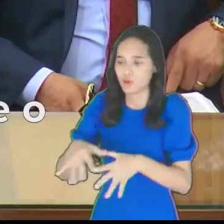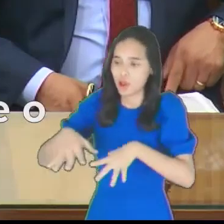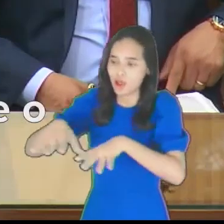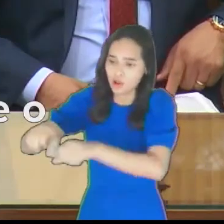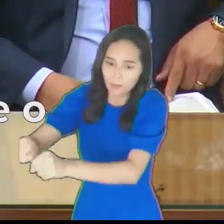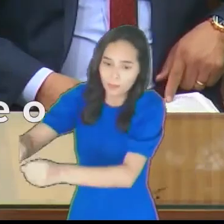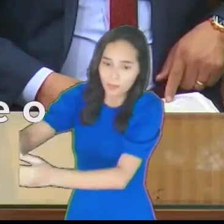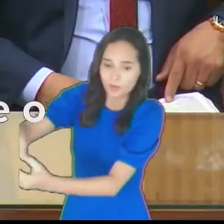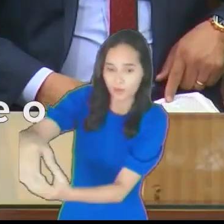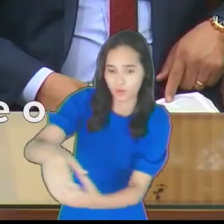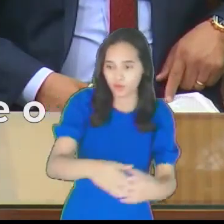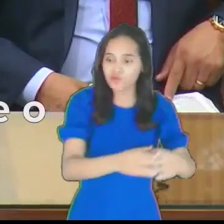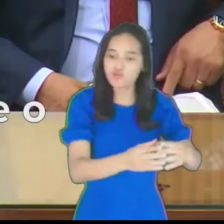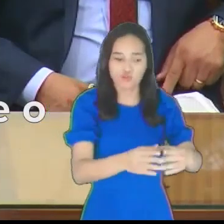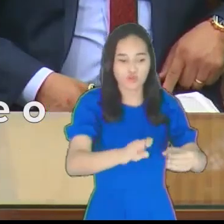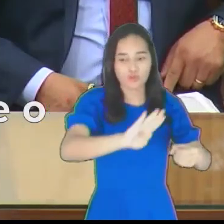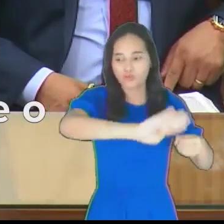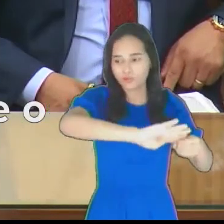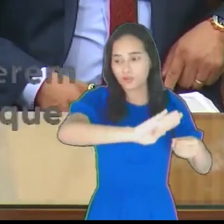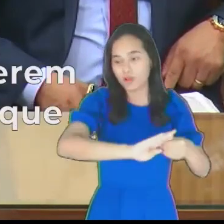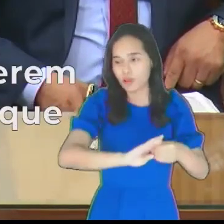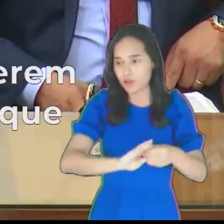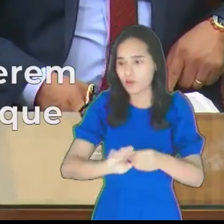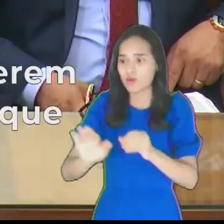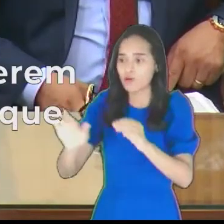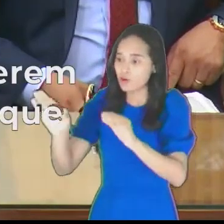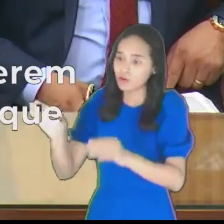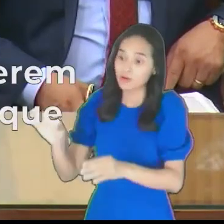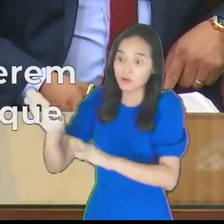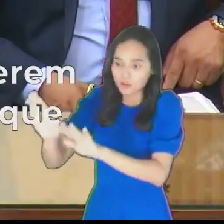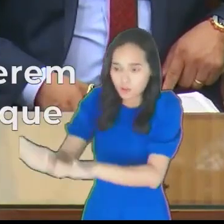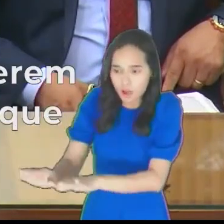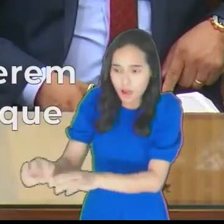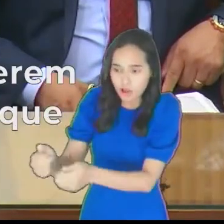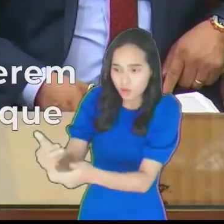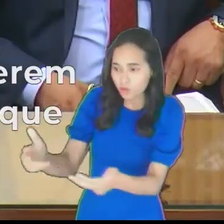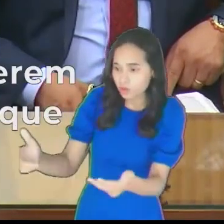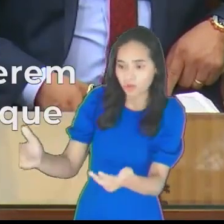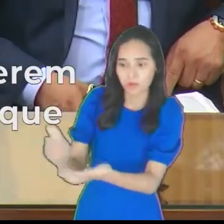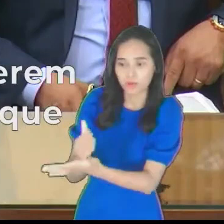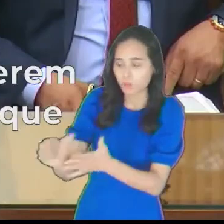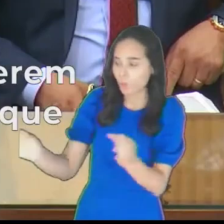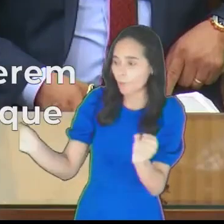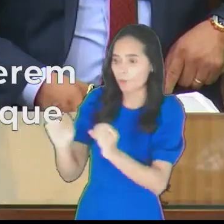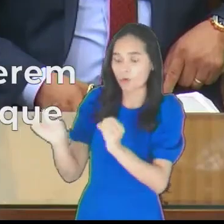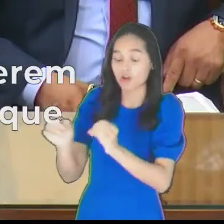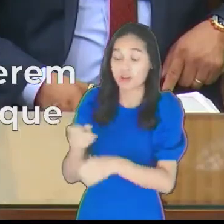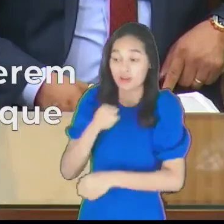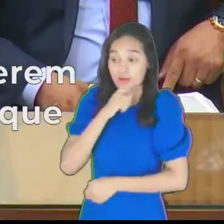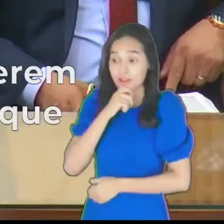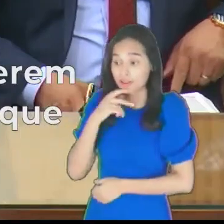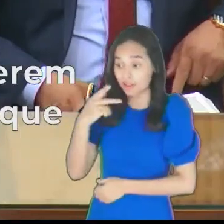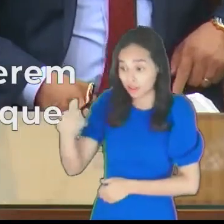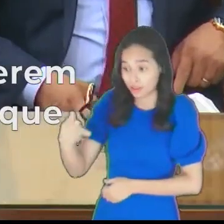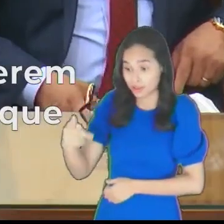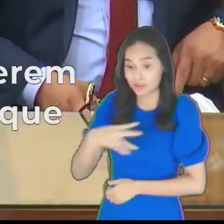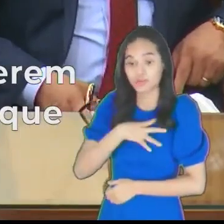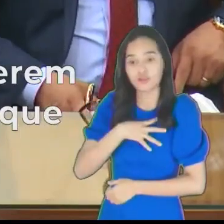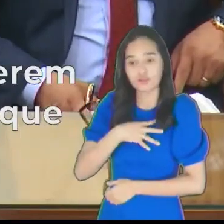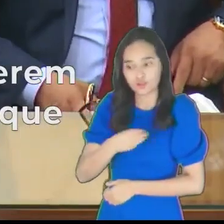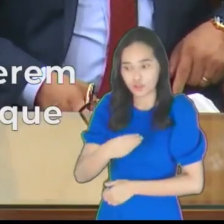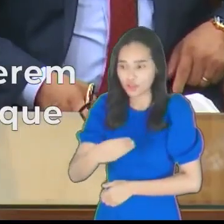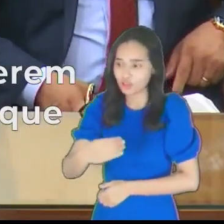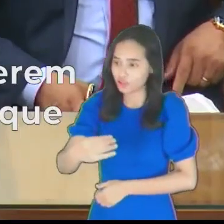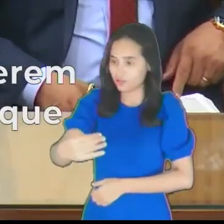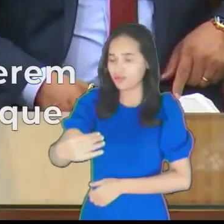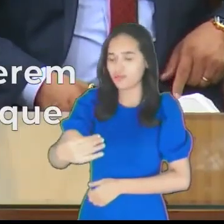ficará coisa alguma, disse o Senhor. E ainda até os teus filhos que procederem de ti e que tu